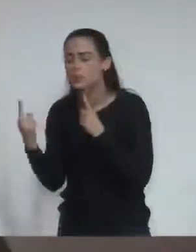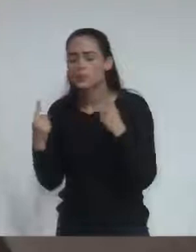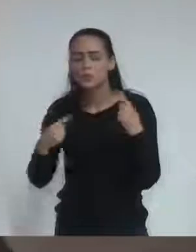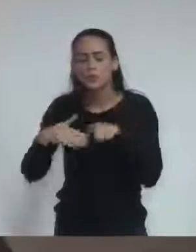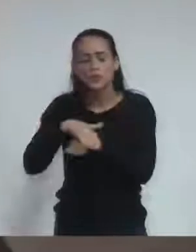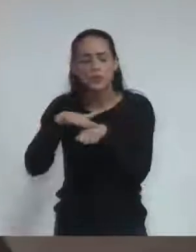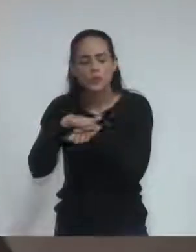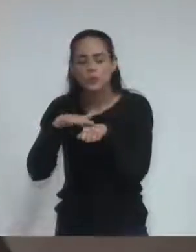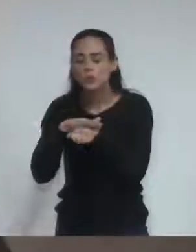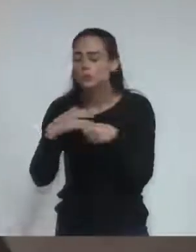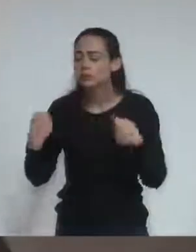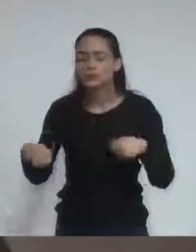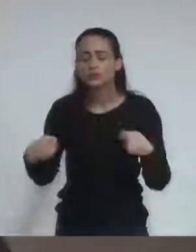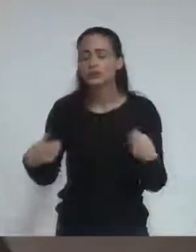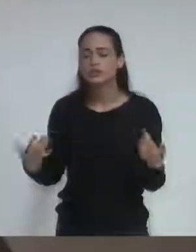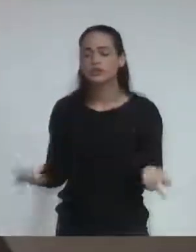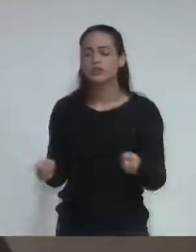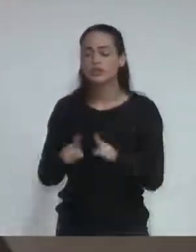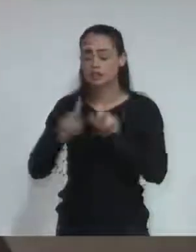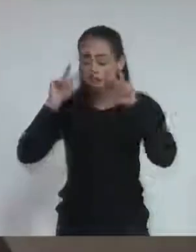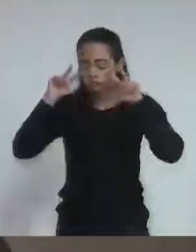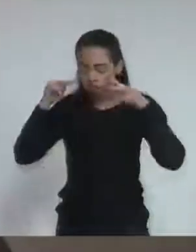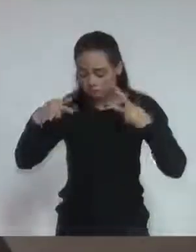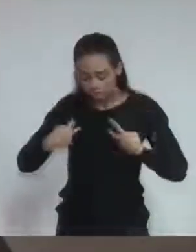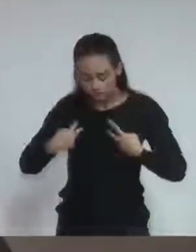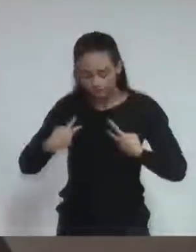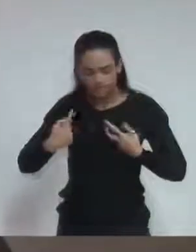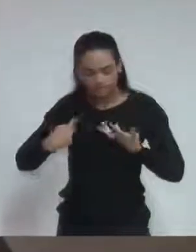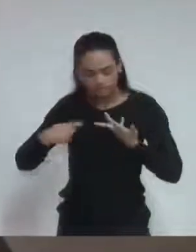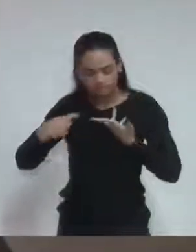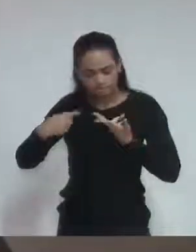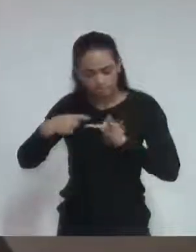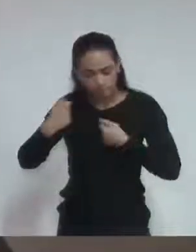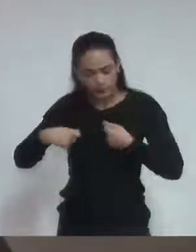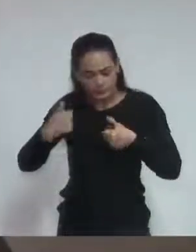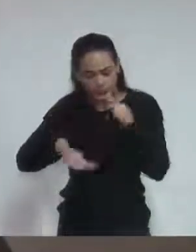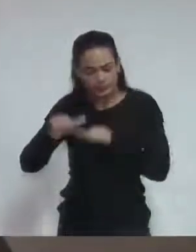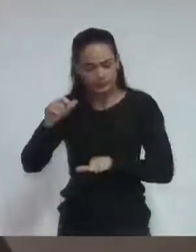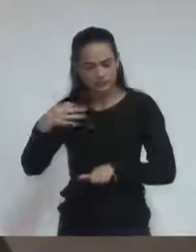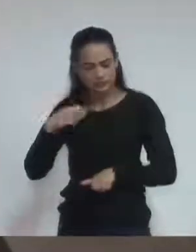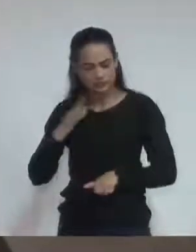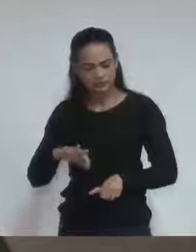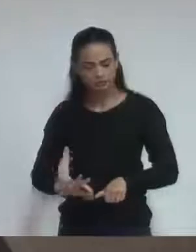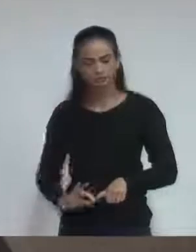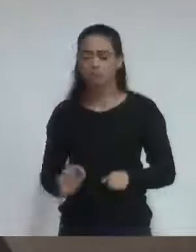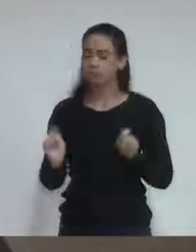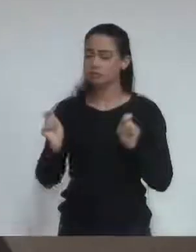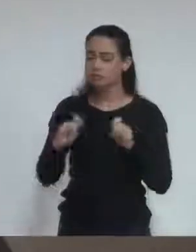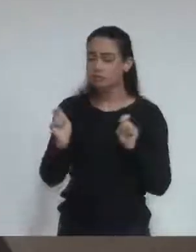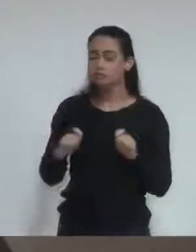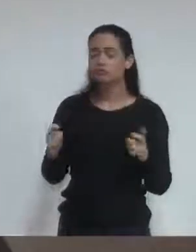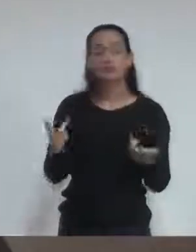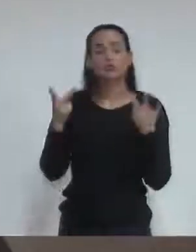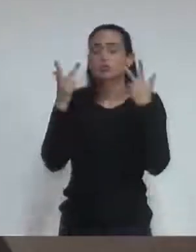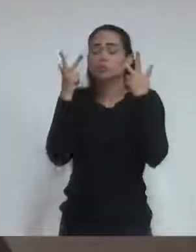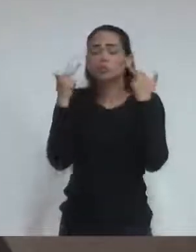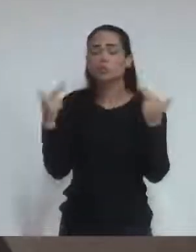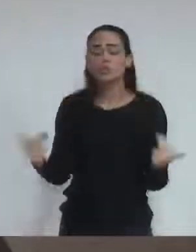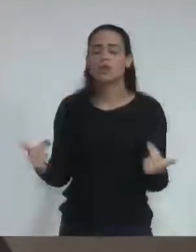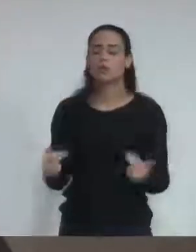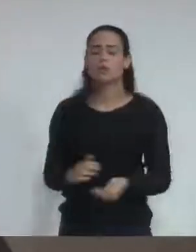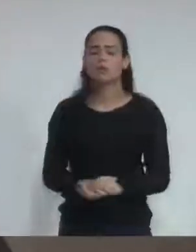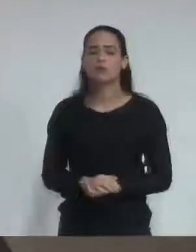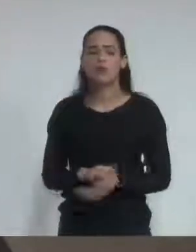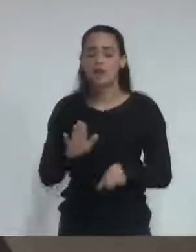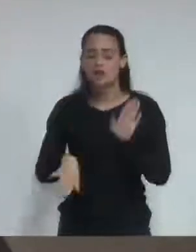uma autocrítica. Não é demérito nenhum reconhecer eventuais erros e falhas. Nós todos, mesmo quando queremos fazer certo,